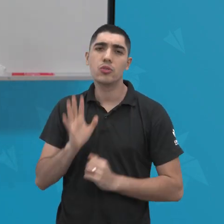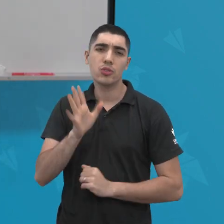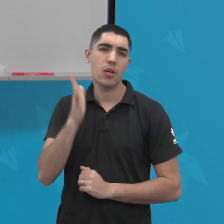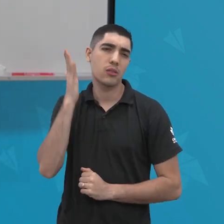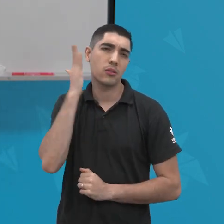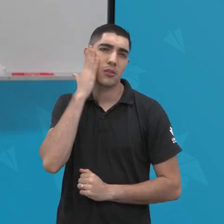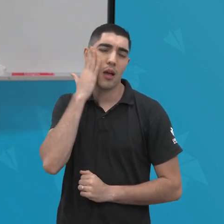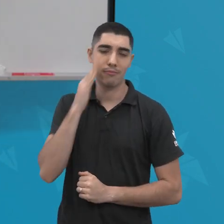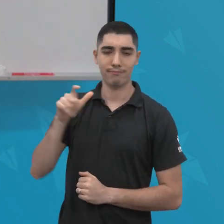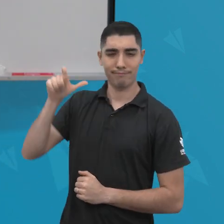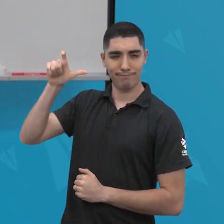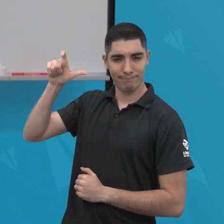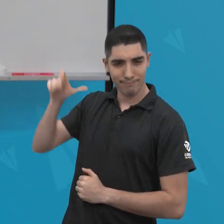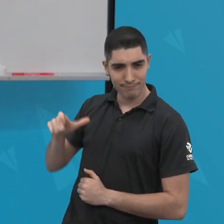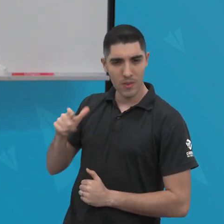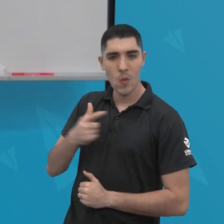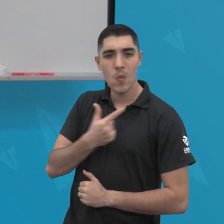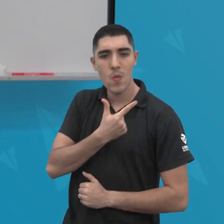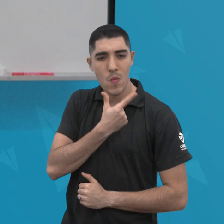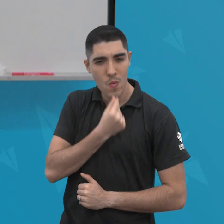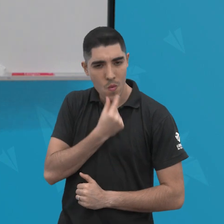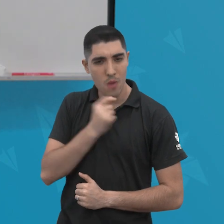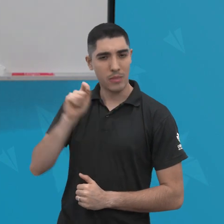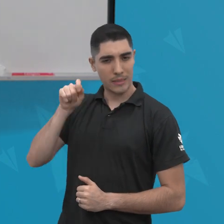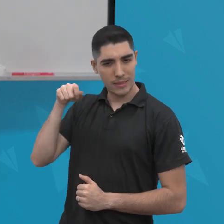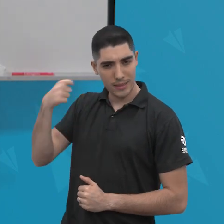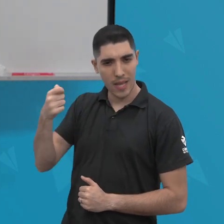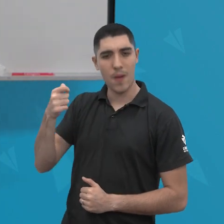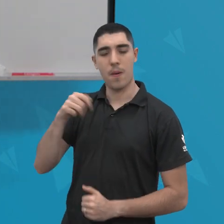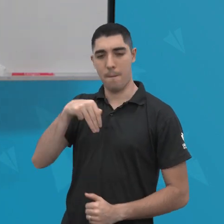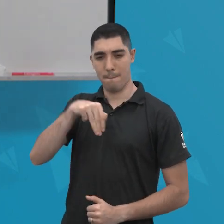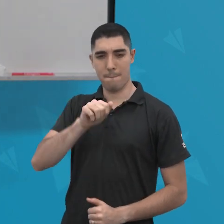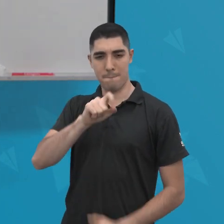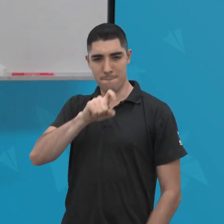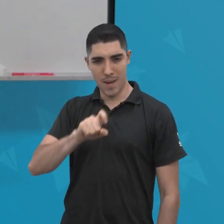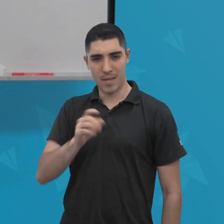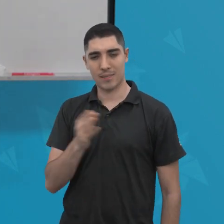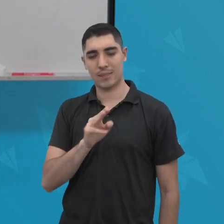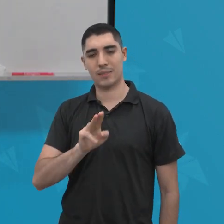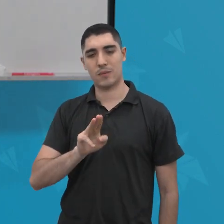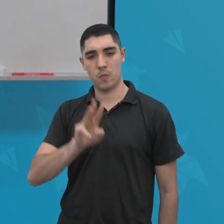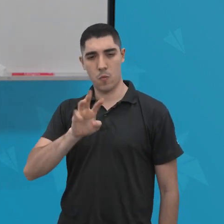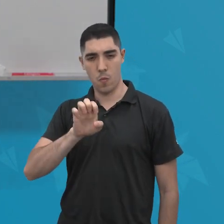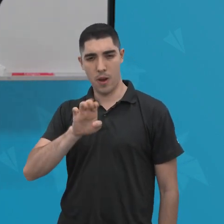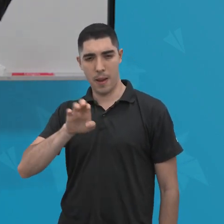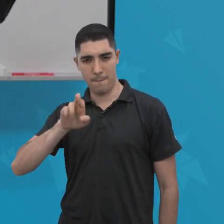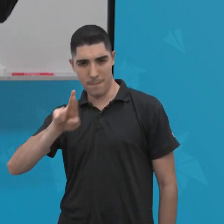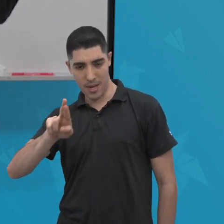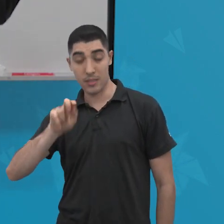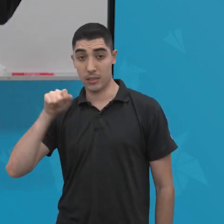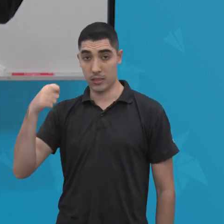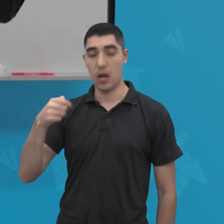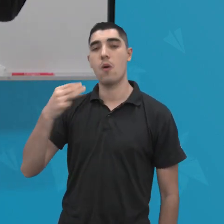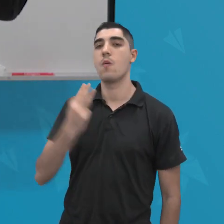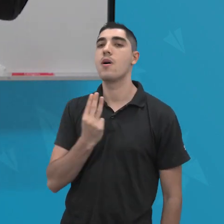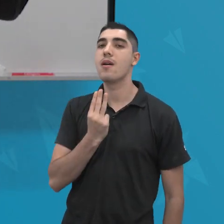que a gente já encontra em Max Weber, por exemplo. Qual é essa ideia? De